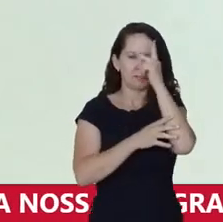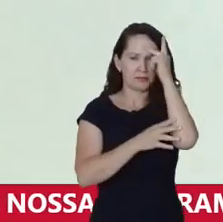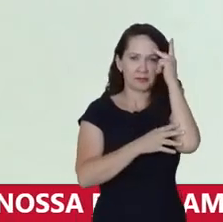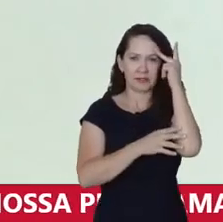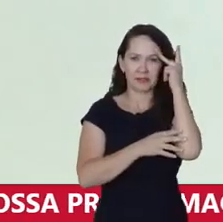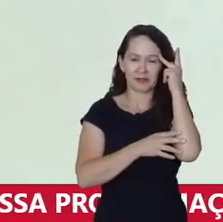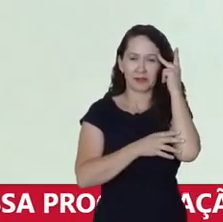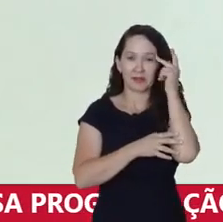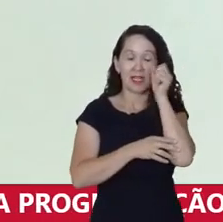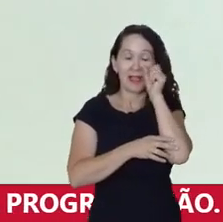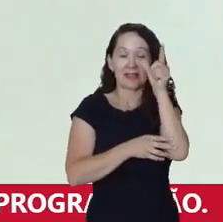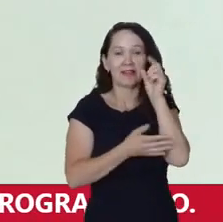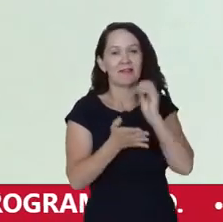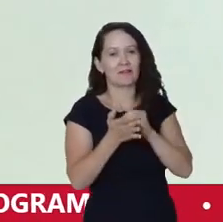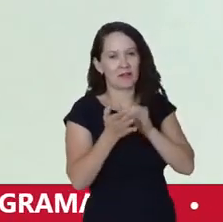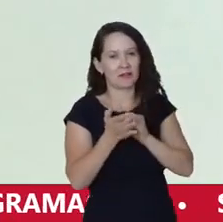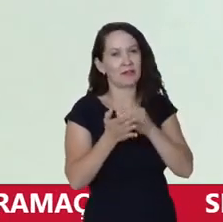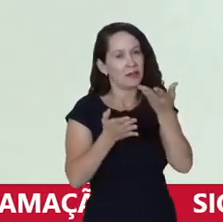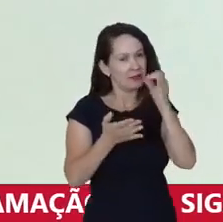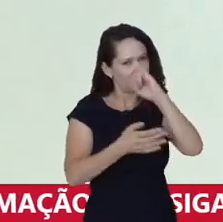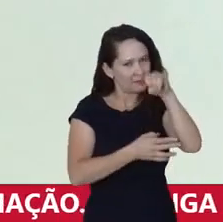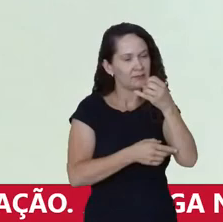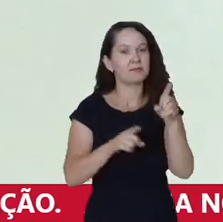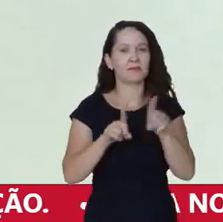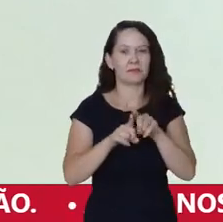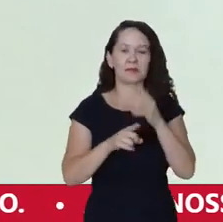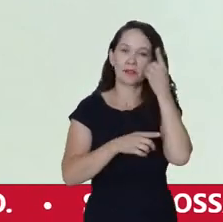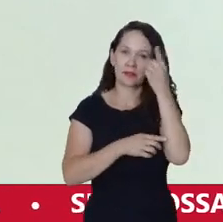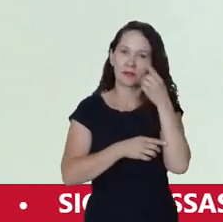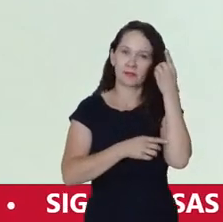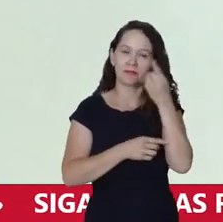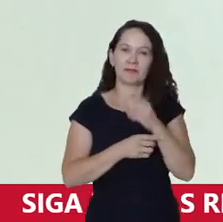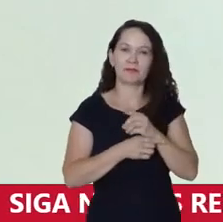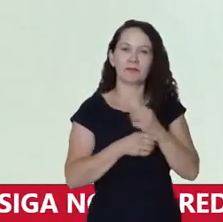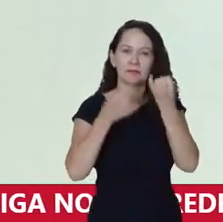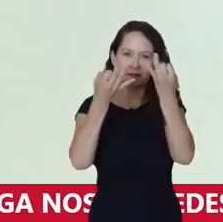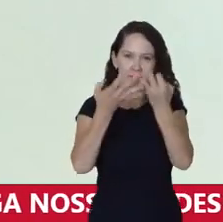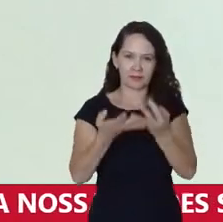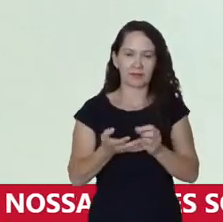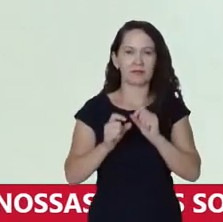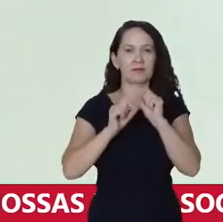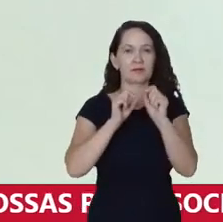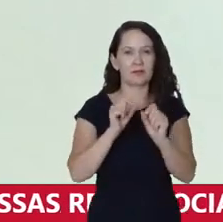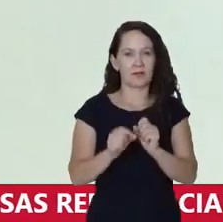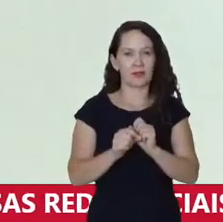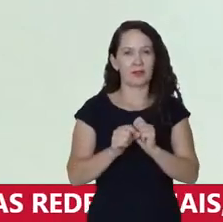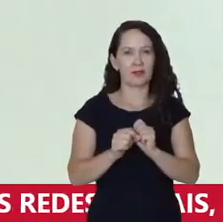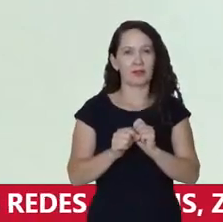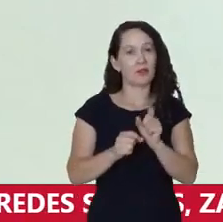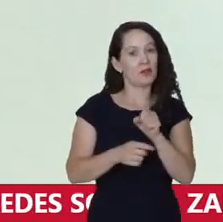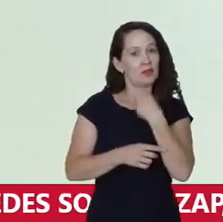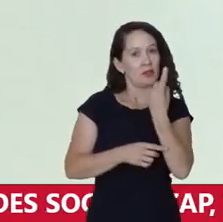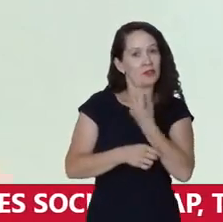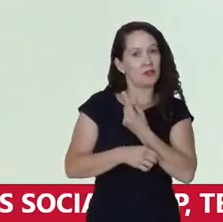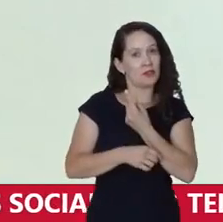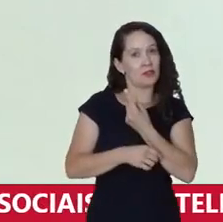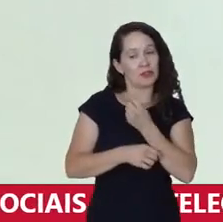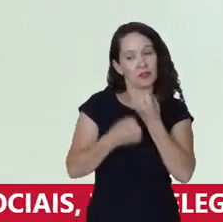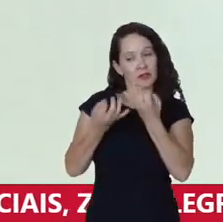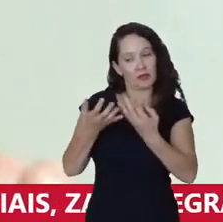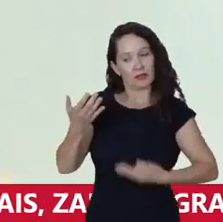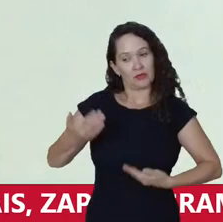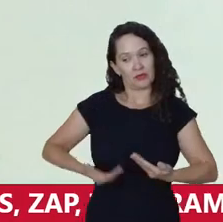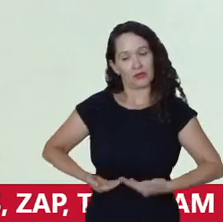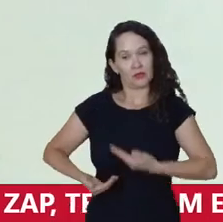estão se atentando a isso. Eu queria aproveitar também, deputado, para falar um pouco, quando a gente fala do serviço público,